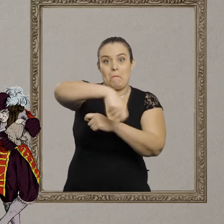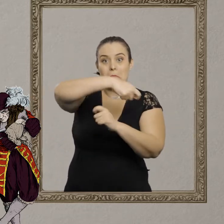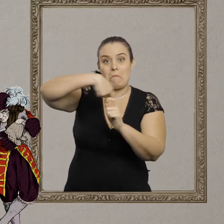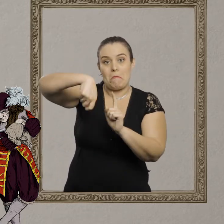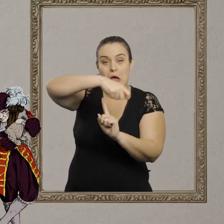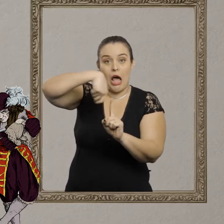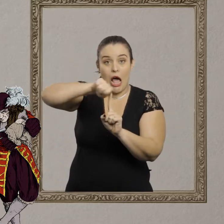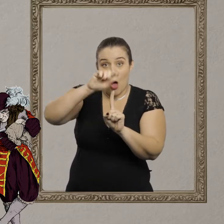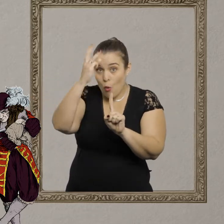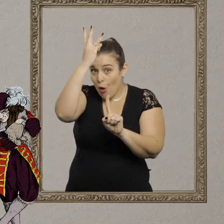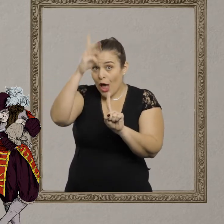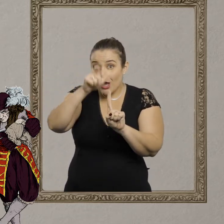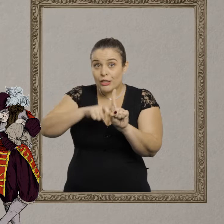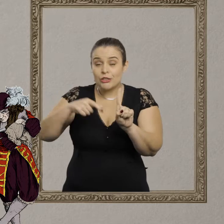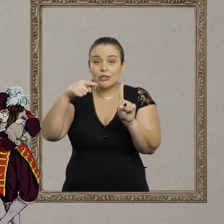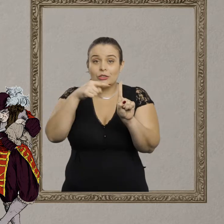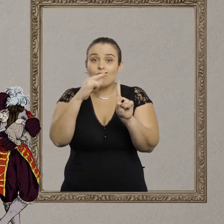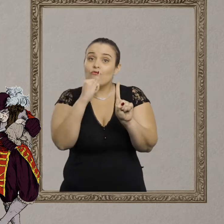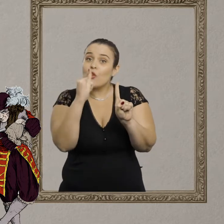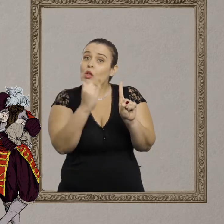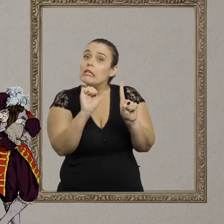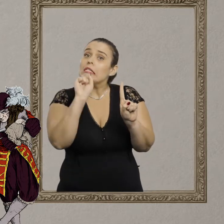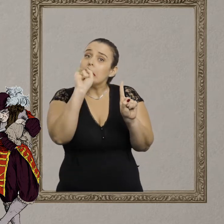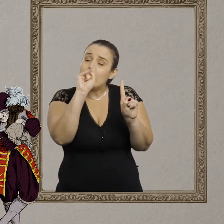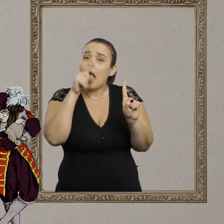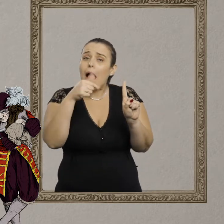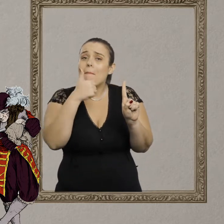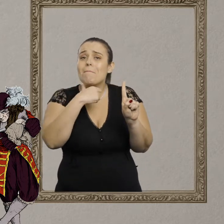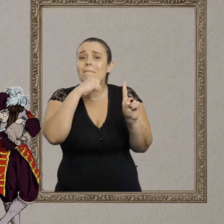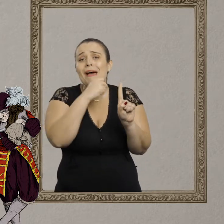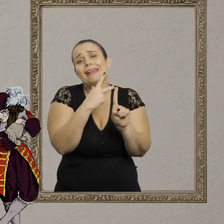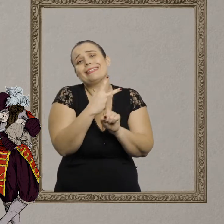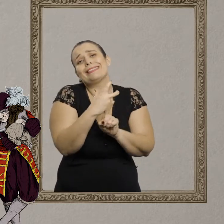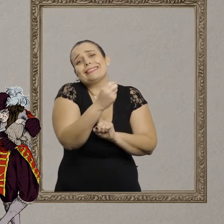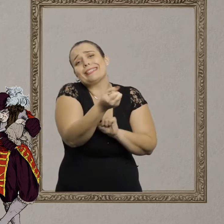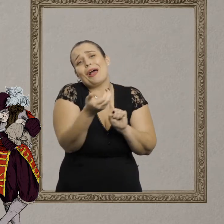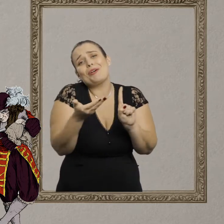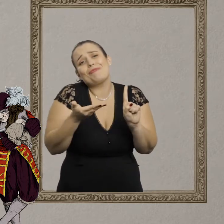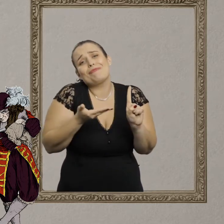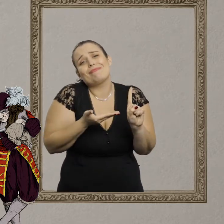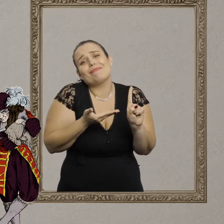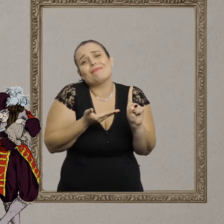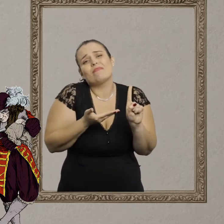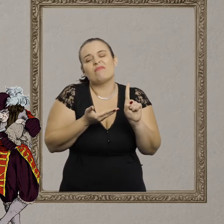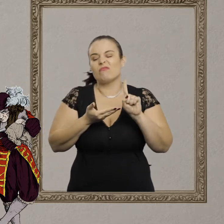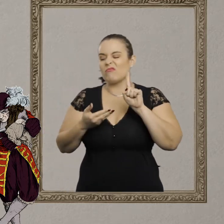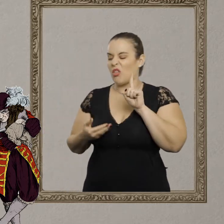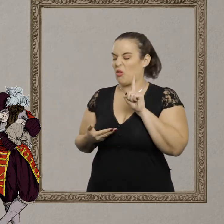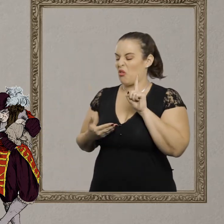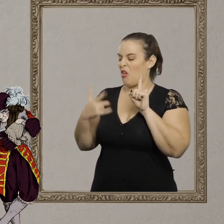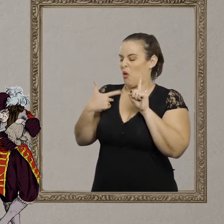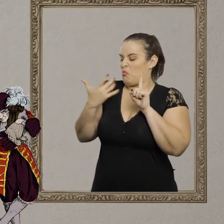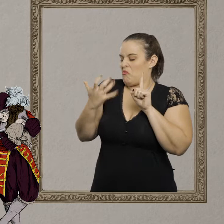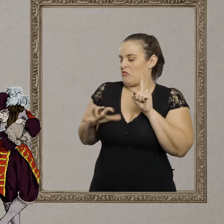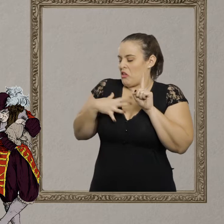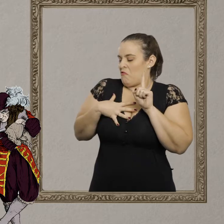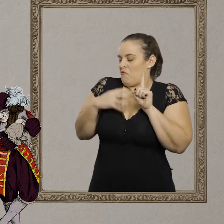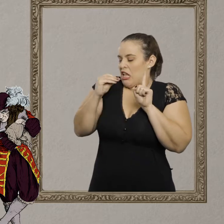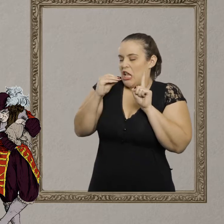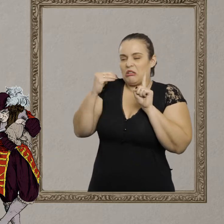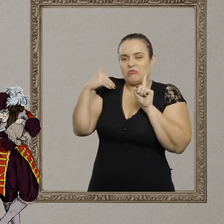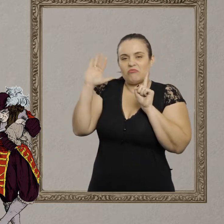mastro. Ele disse que salvaria a menina se ela fosse a mãe dele. Wendy respondeu que preferia não ter